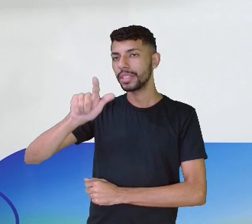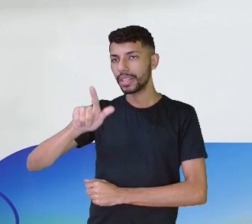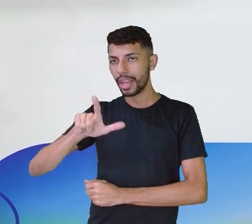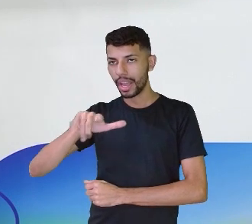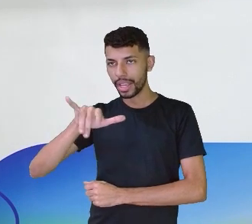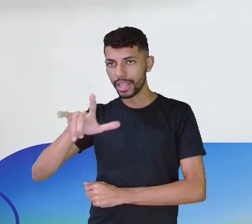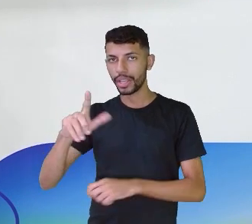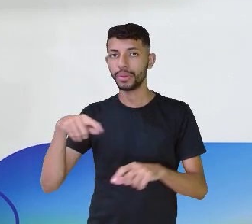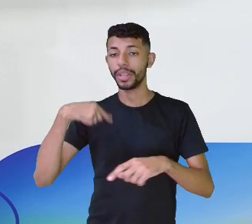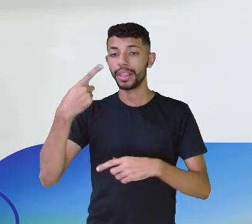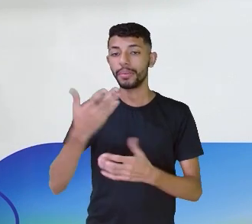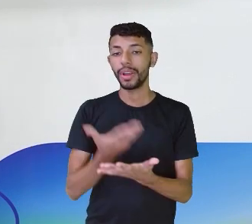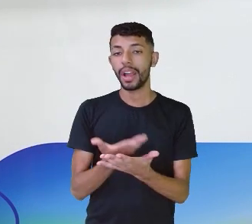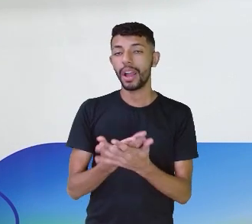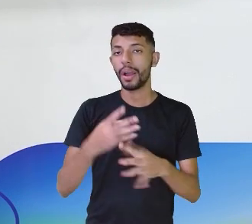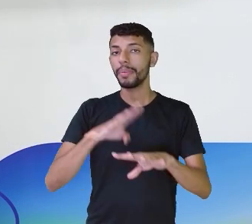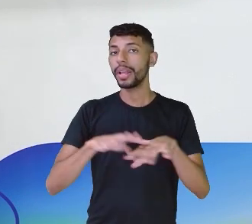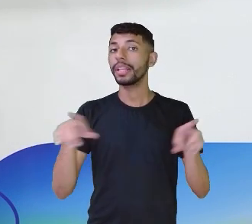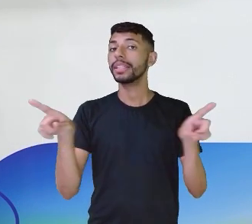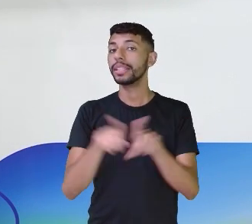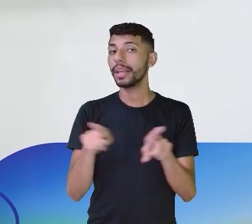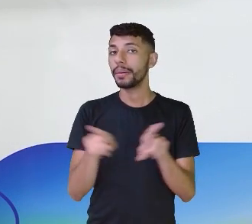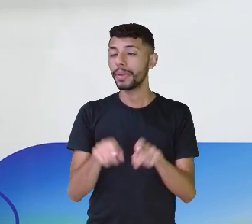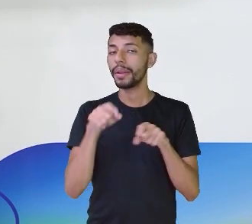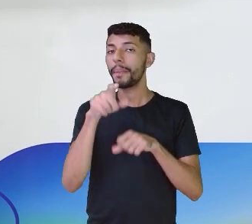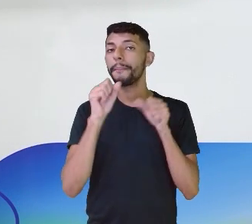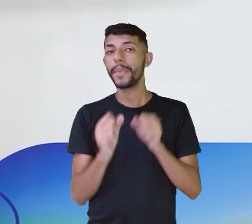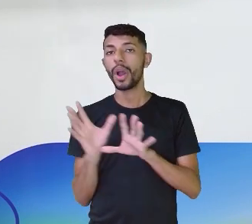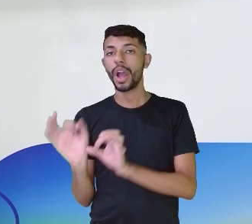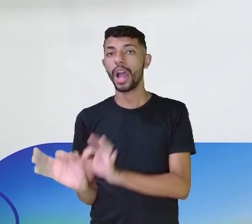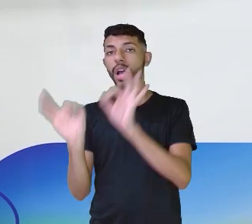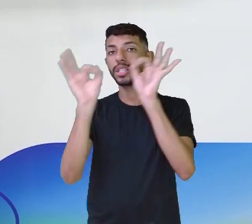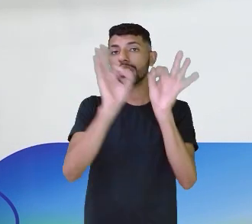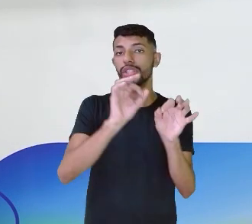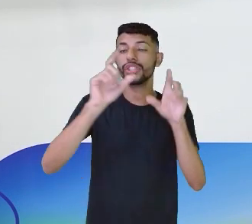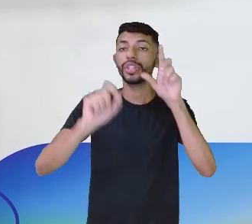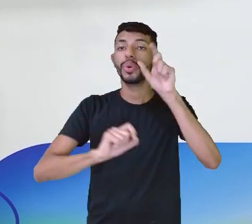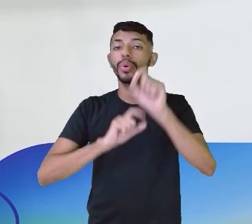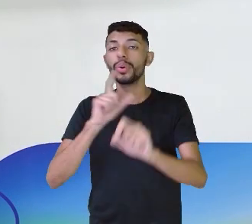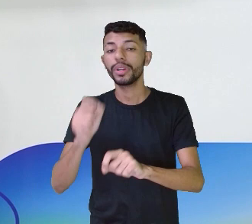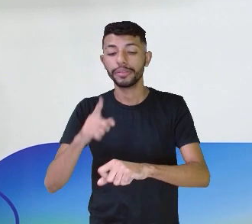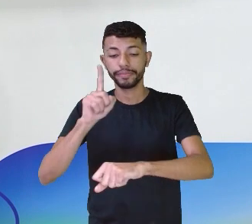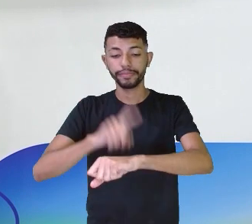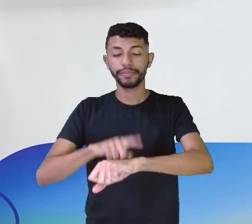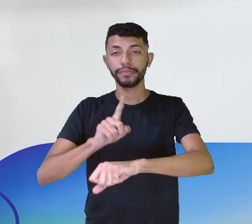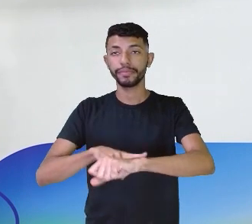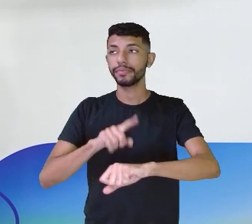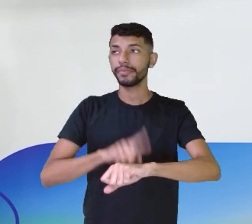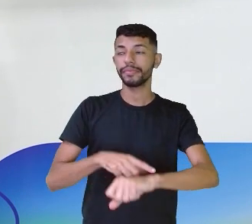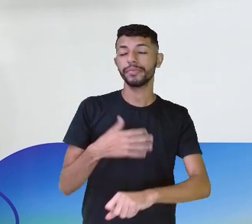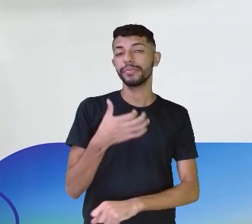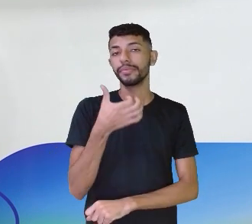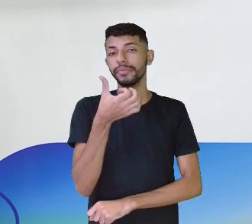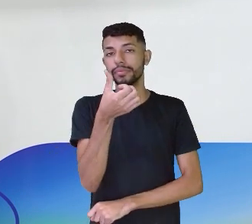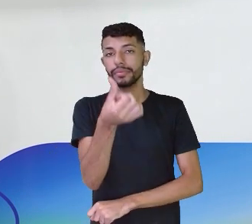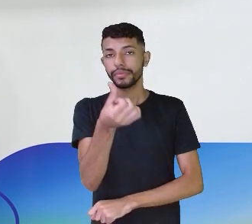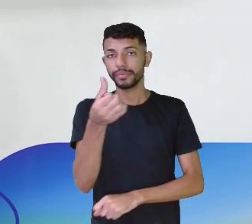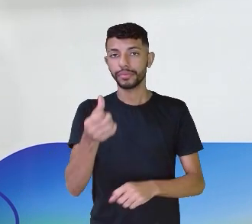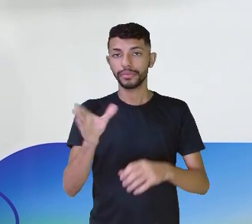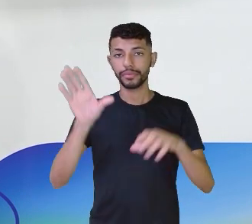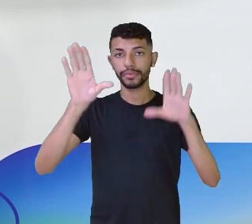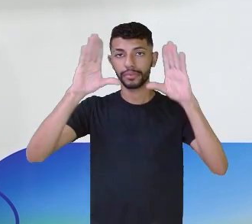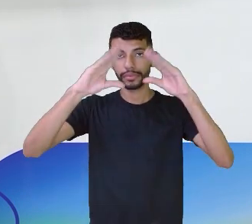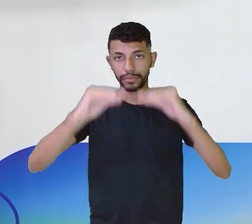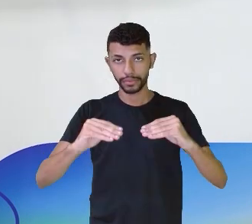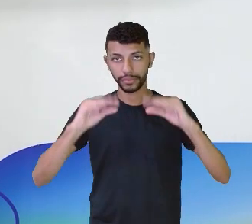de matemática. Também é possível você assistir a partir da reprise que começa às 18 horas.